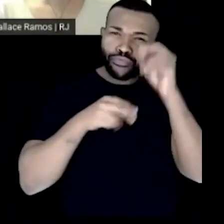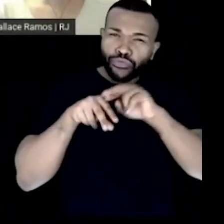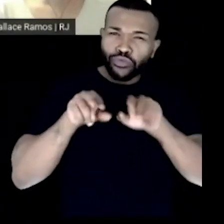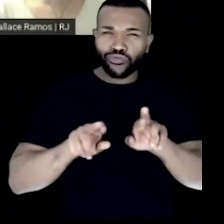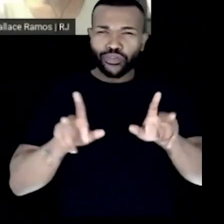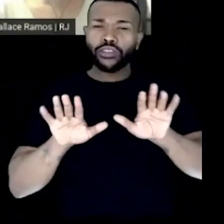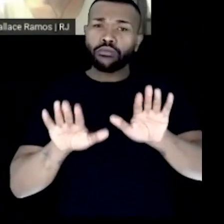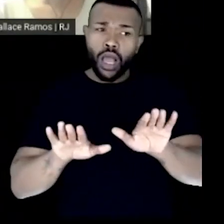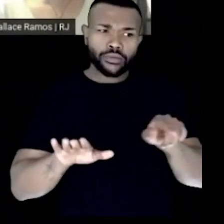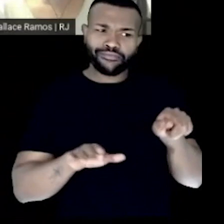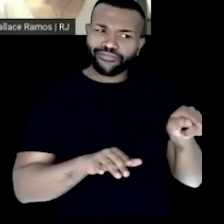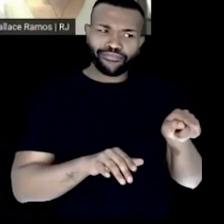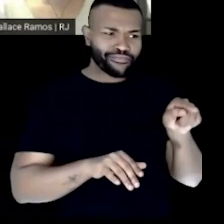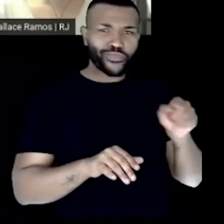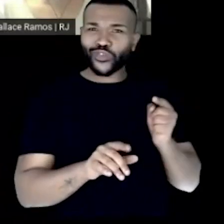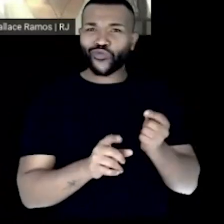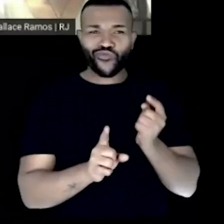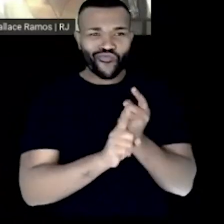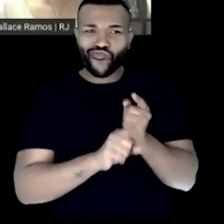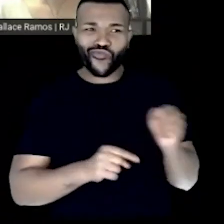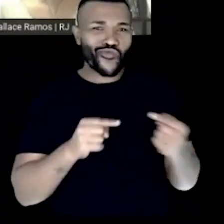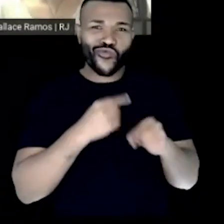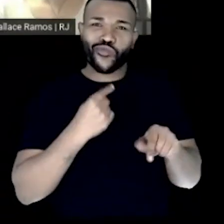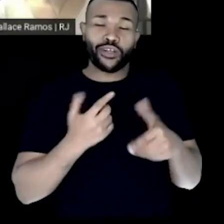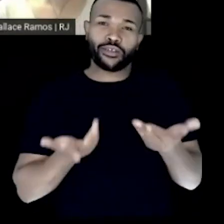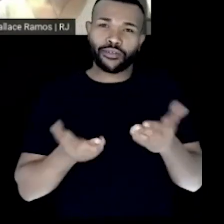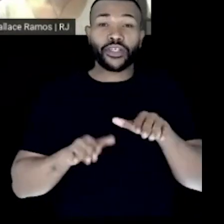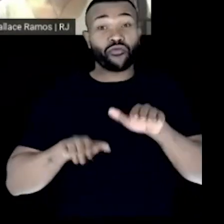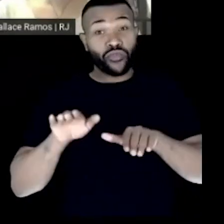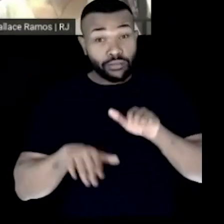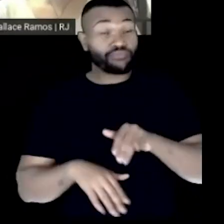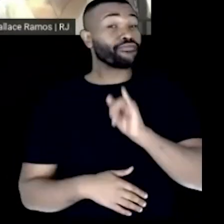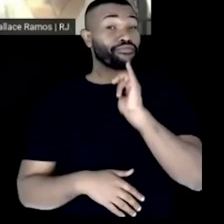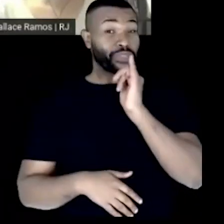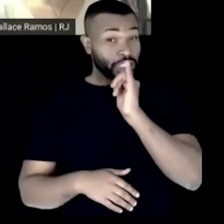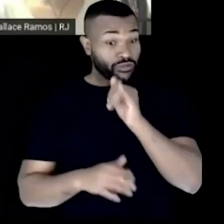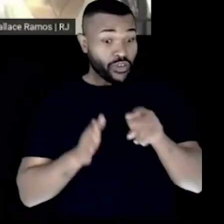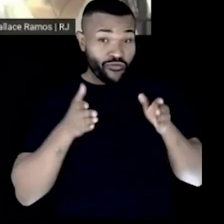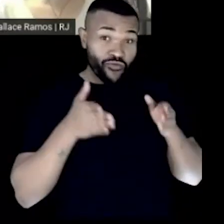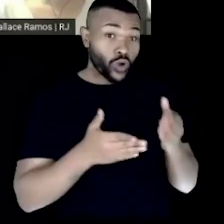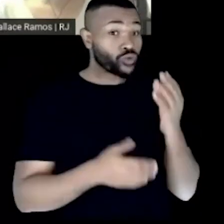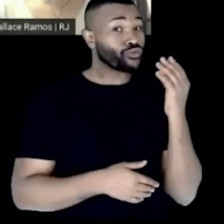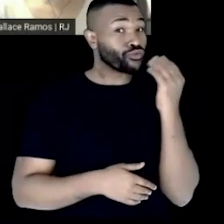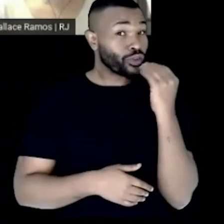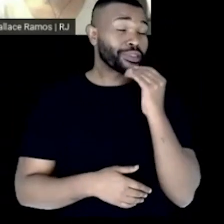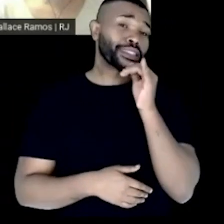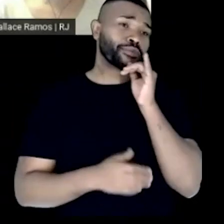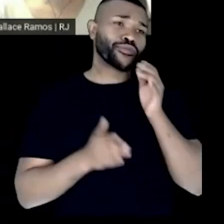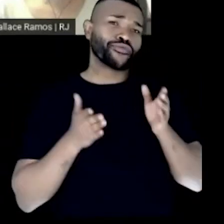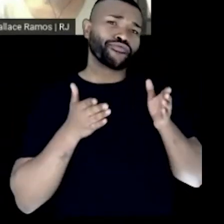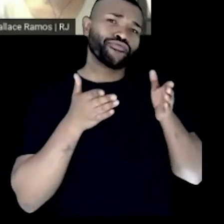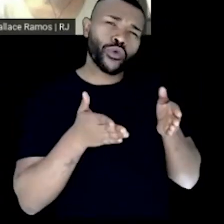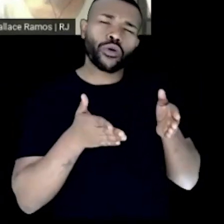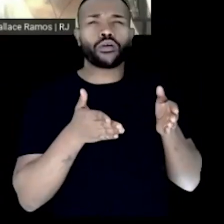para eles a grande descoberta era de que aquilo ali também não funcionava para eles. Então, às vezes as narrativas para adolescentes, elas são